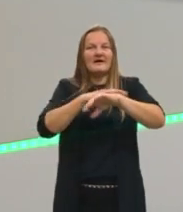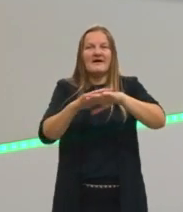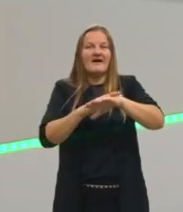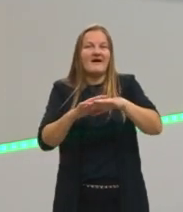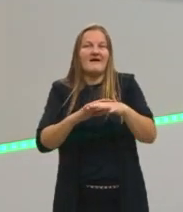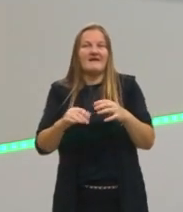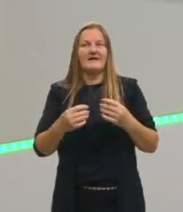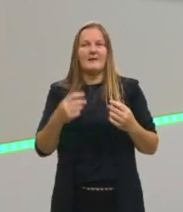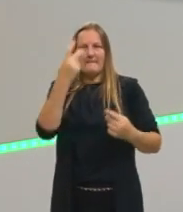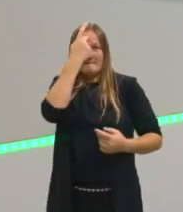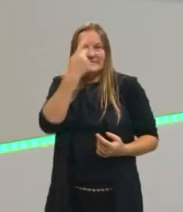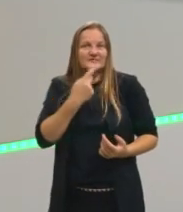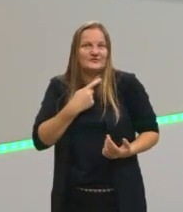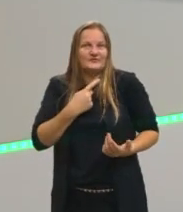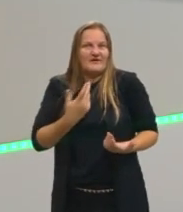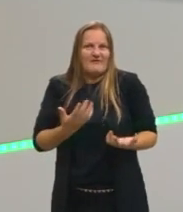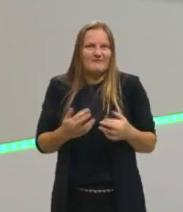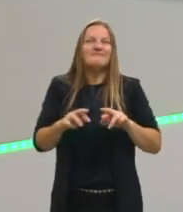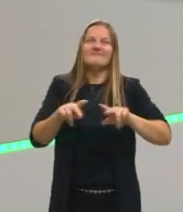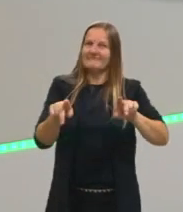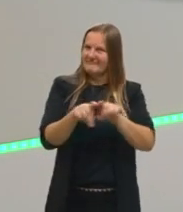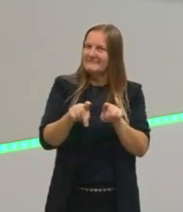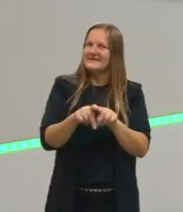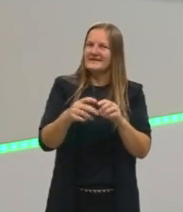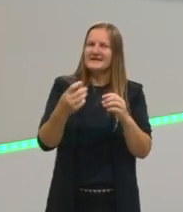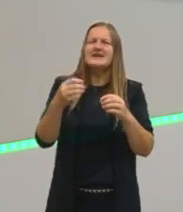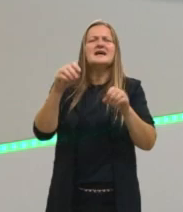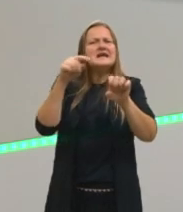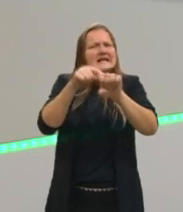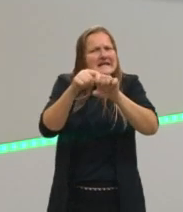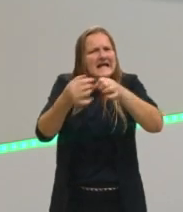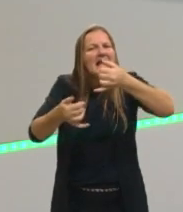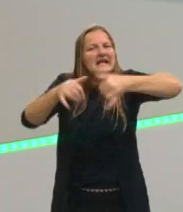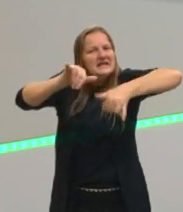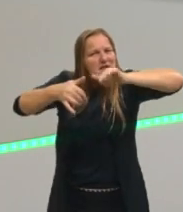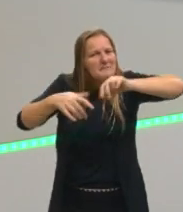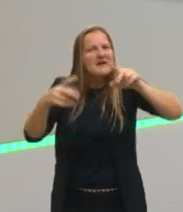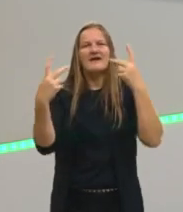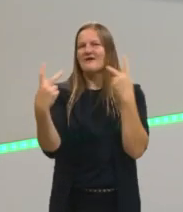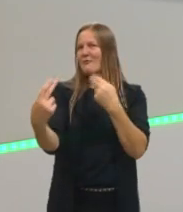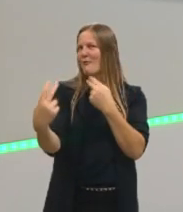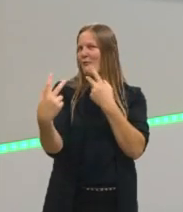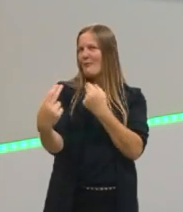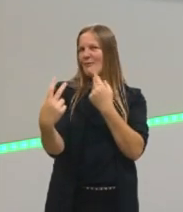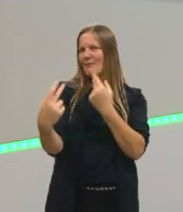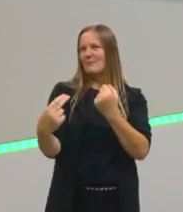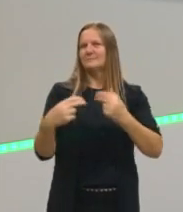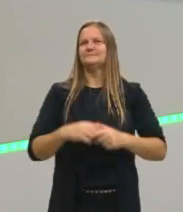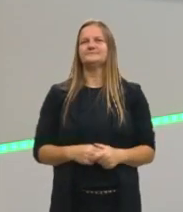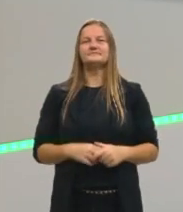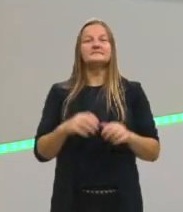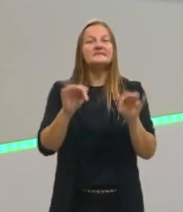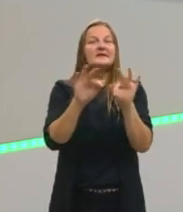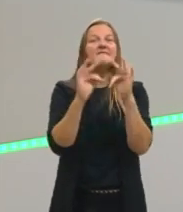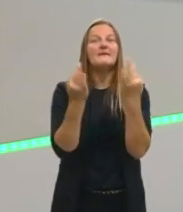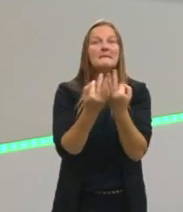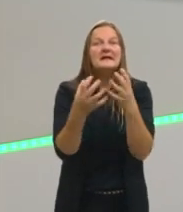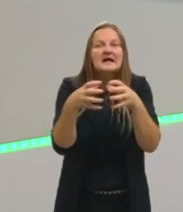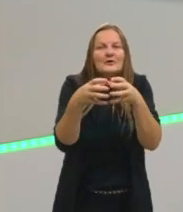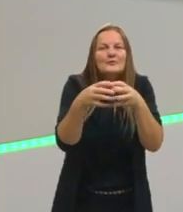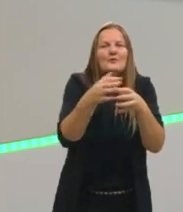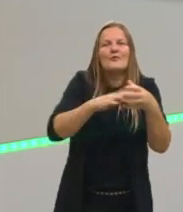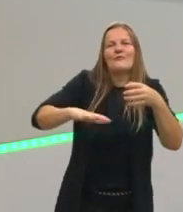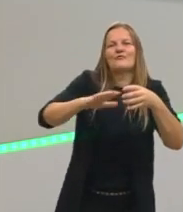característica personalidade né então para nos elementos acontece a mesma coisa quando o alimento está na mesma família ele tem